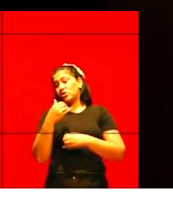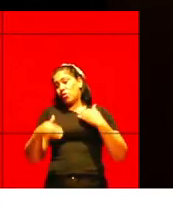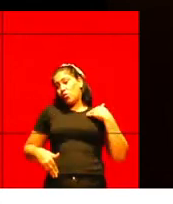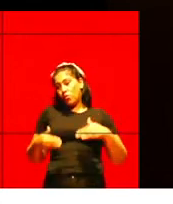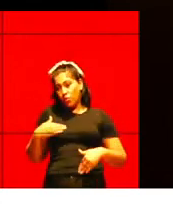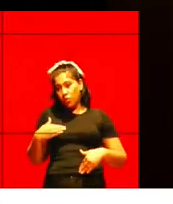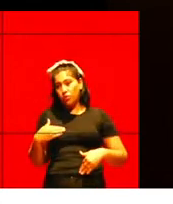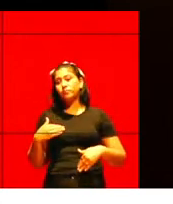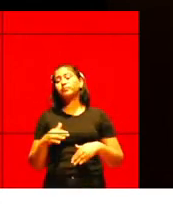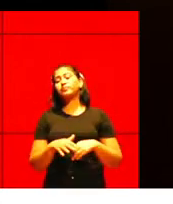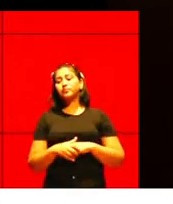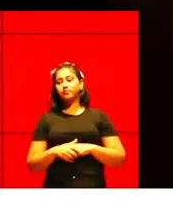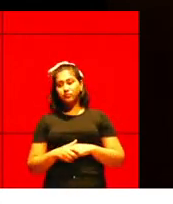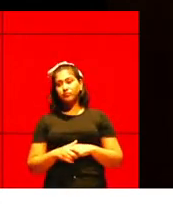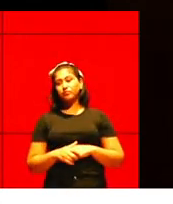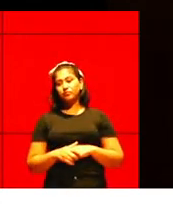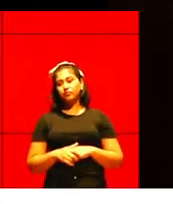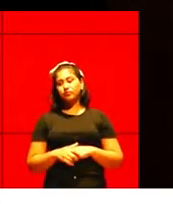Certo?